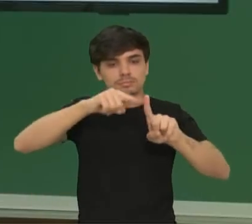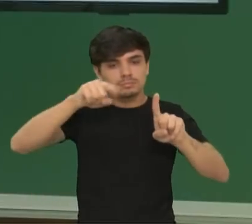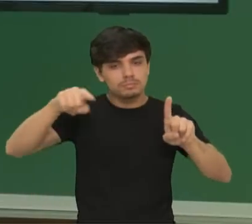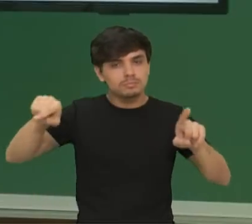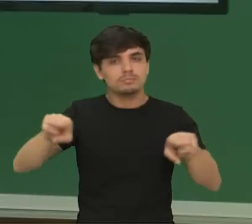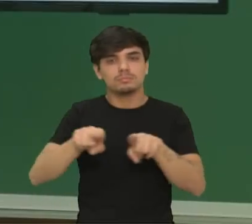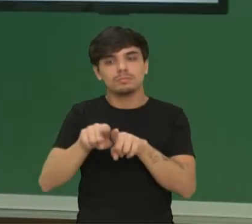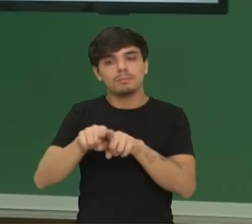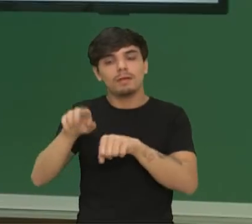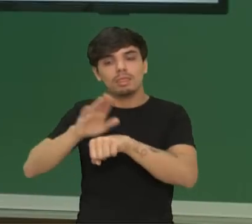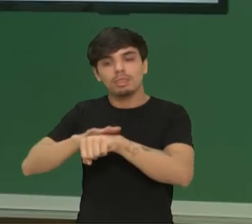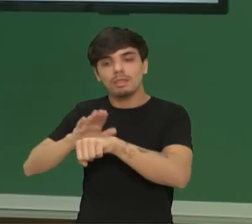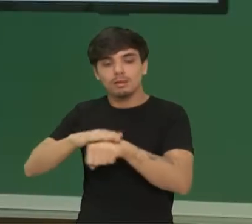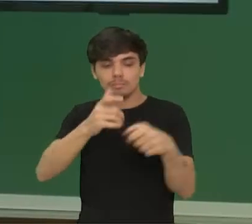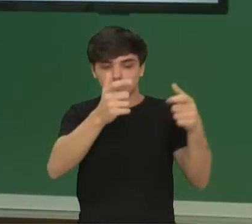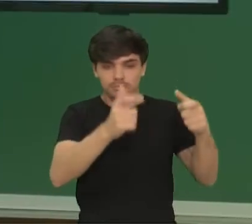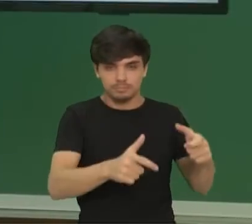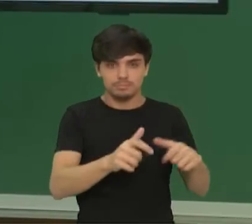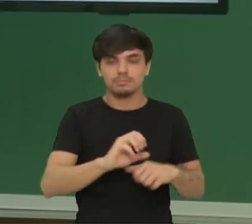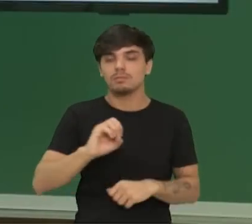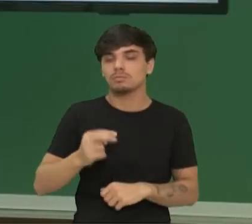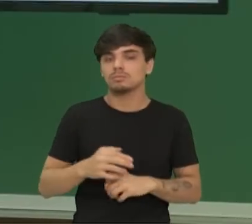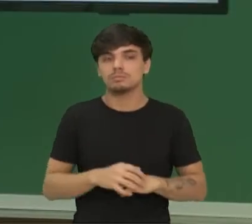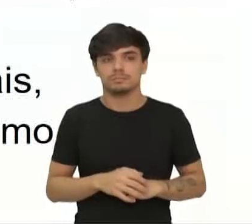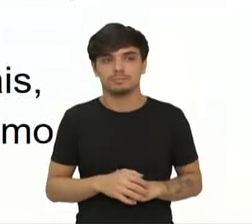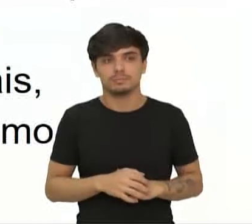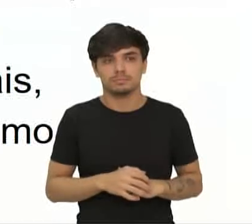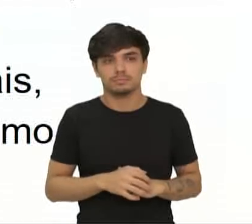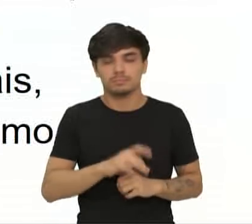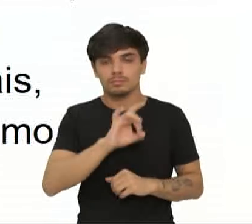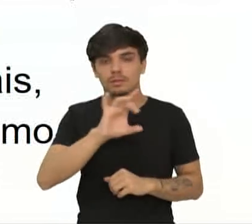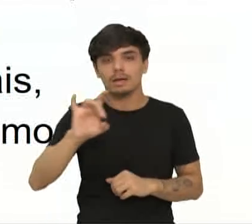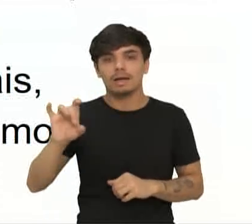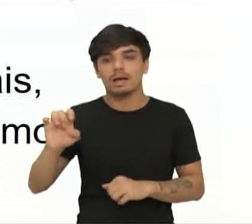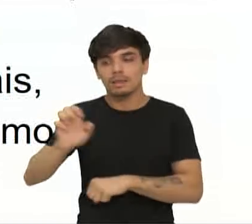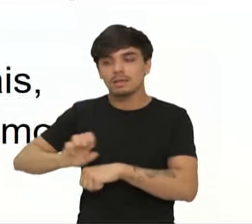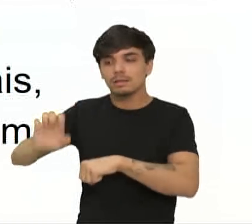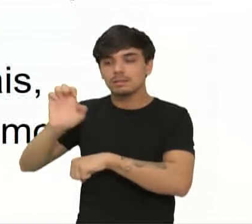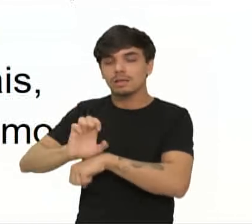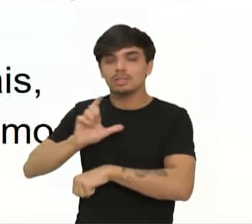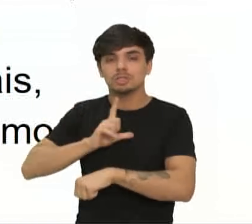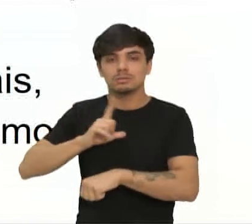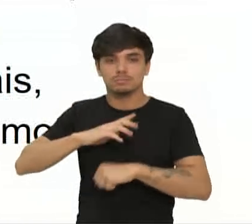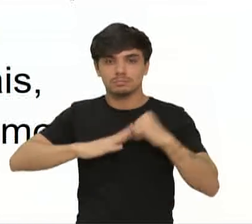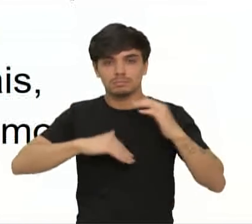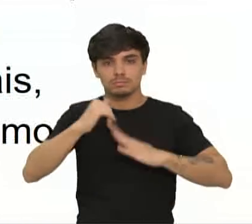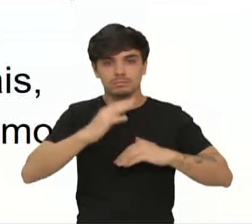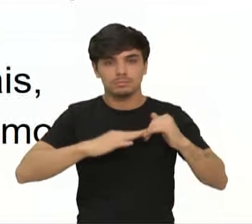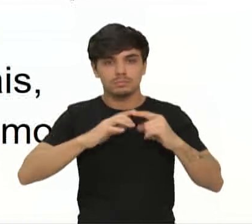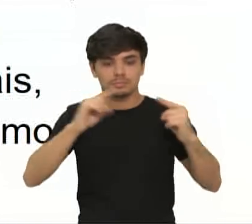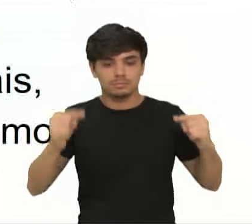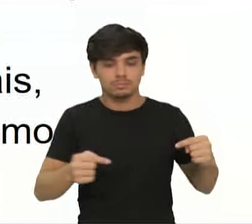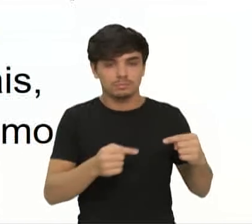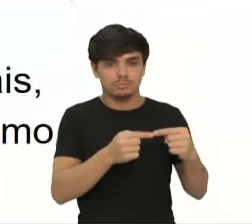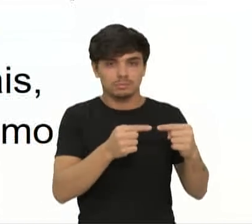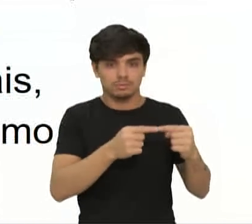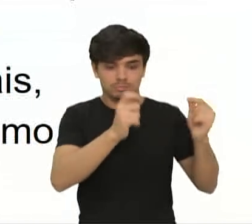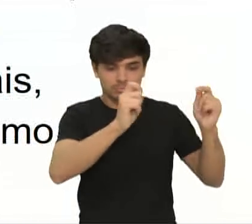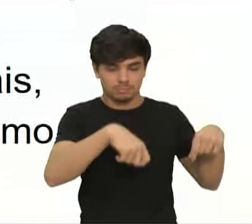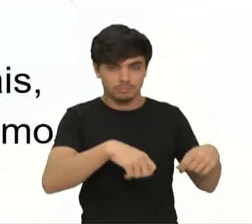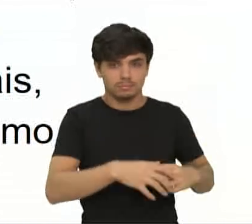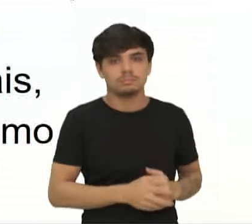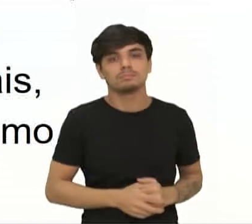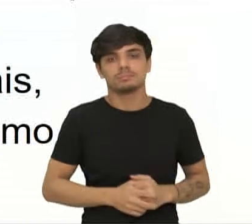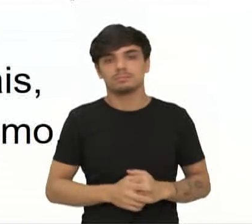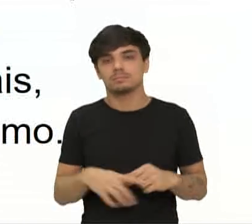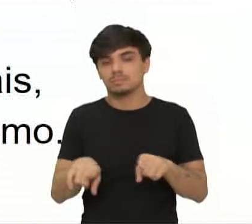no espaço. Ou seja, cada estado adotava práticas condizentes com as suas possibilidades